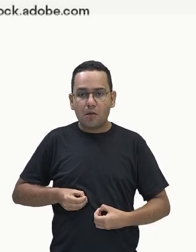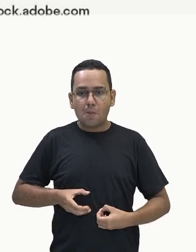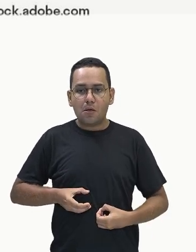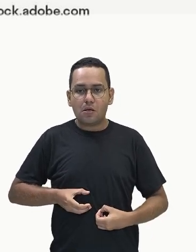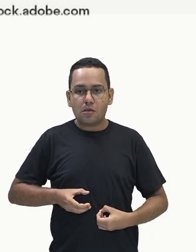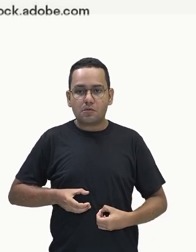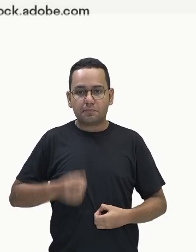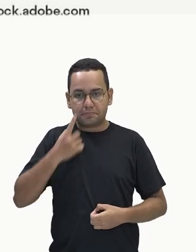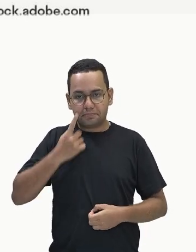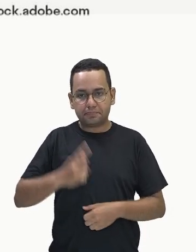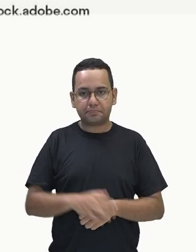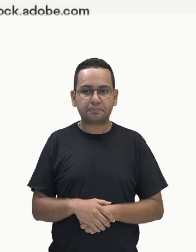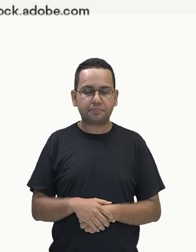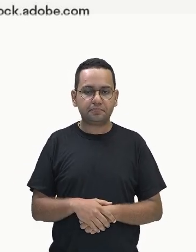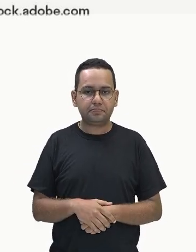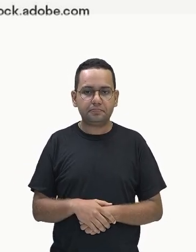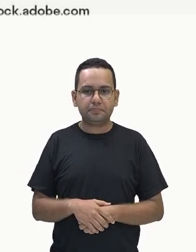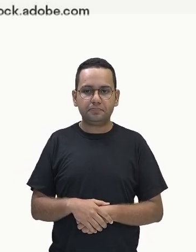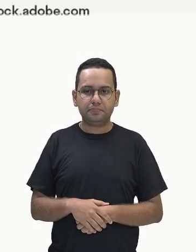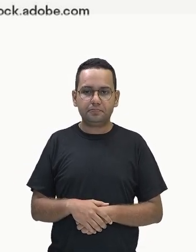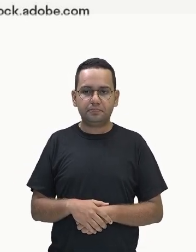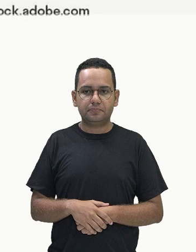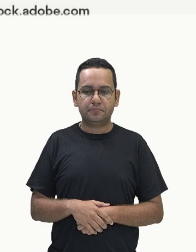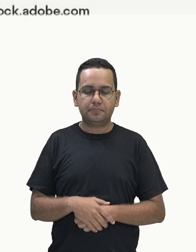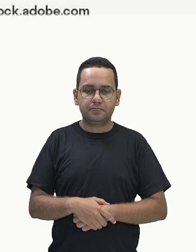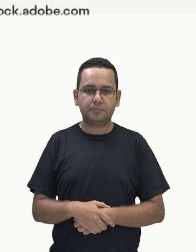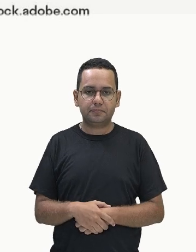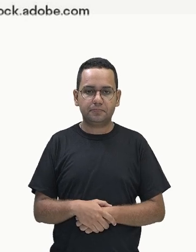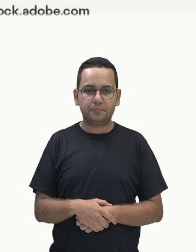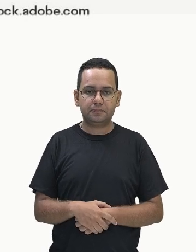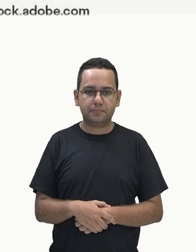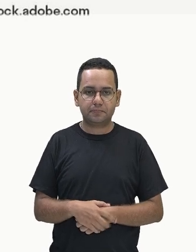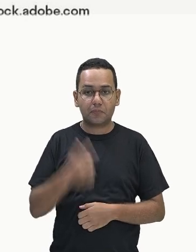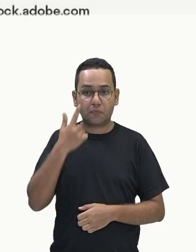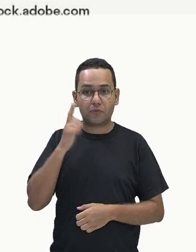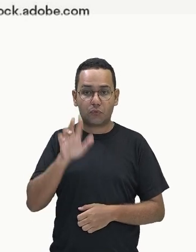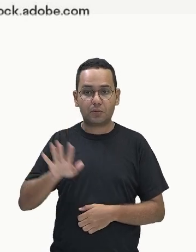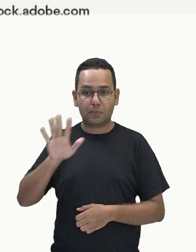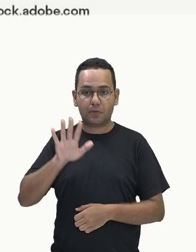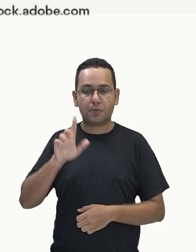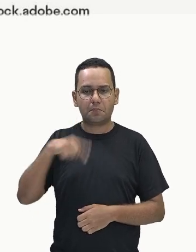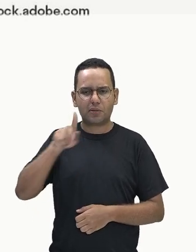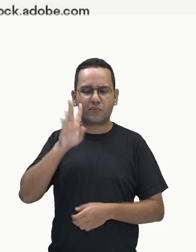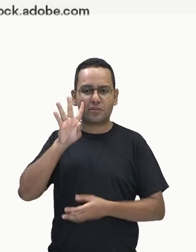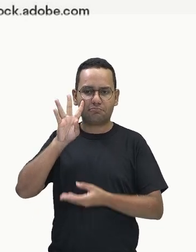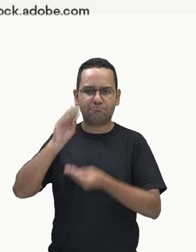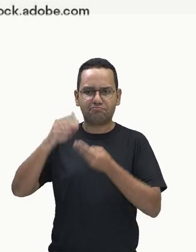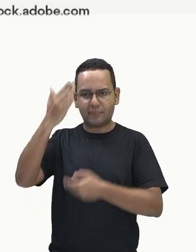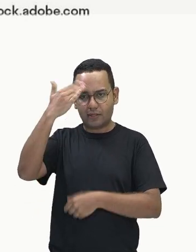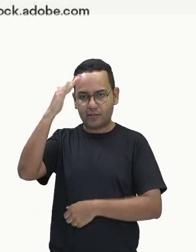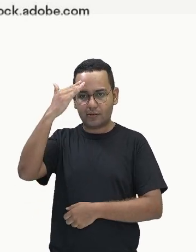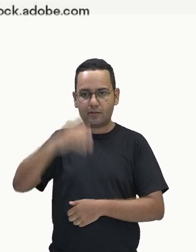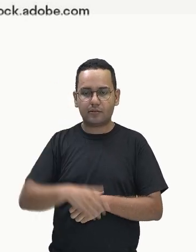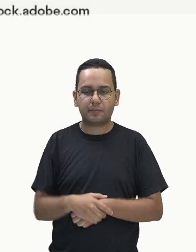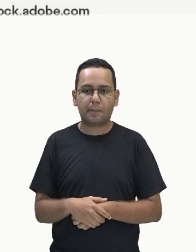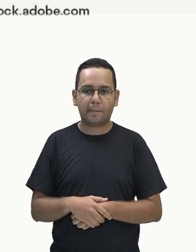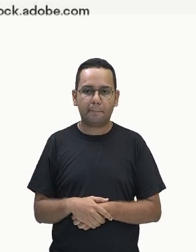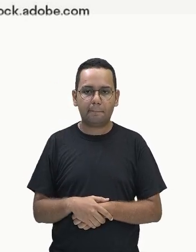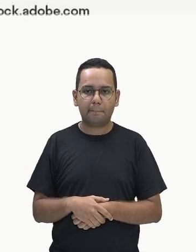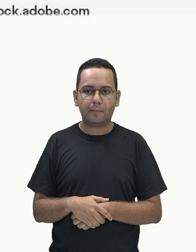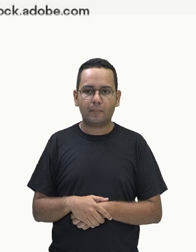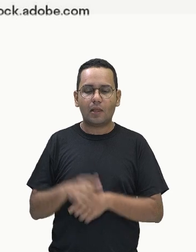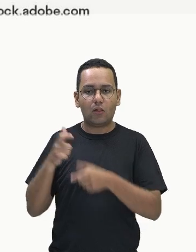tecido. Deixa eu destacar para vocês, a partir da imagem, para você identificar onde que estariam